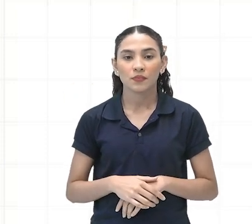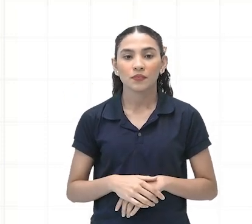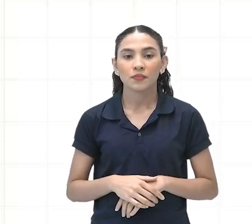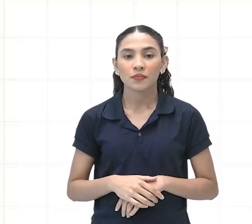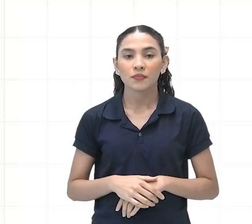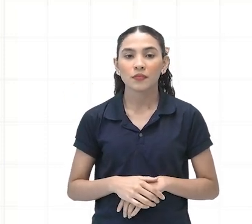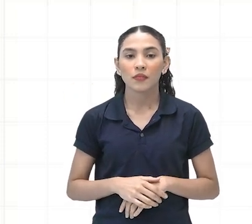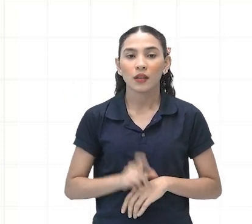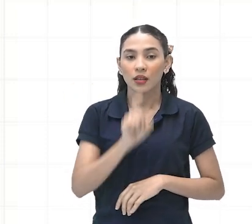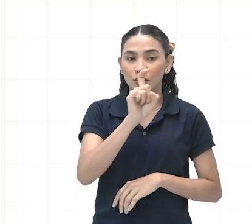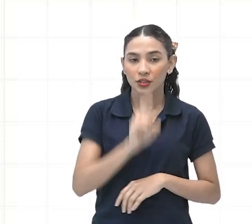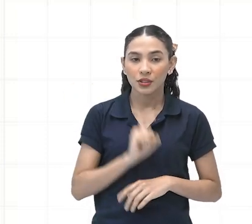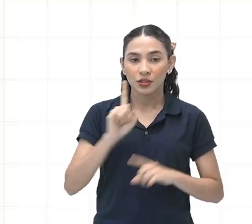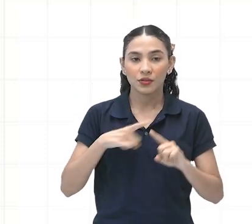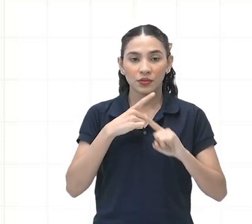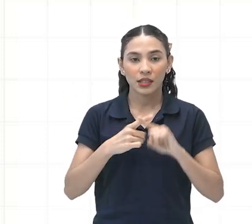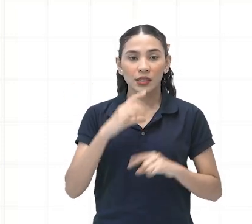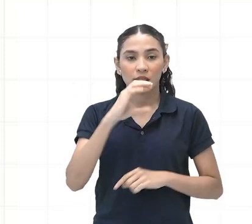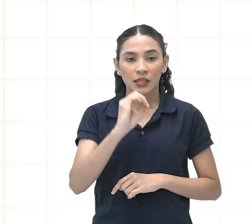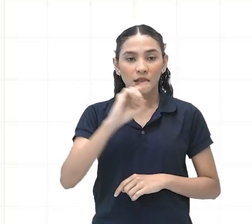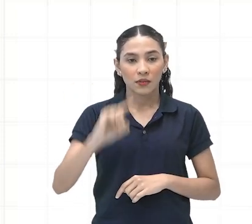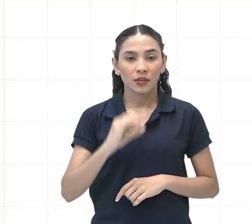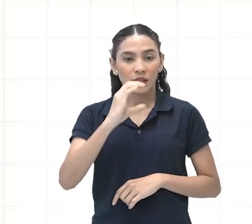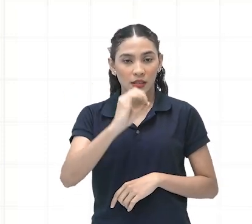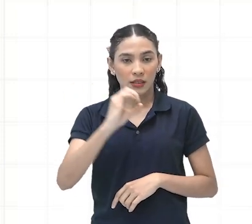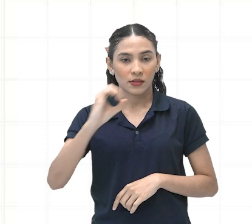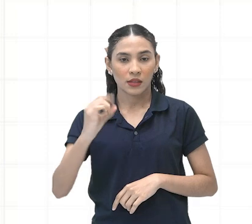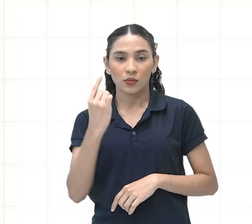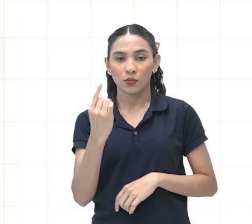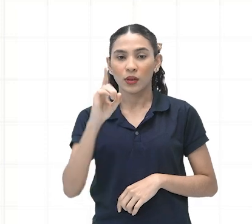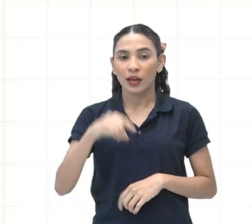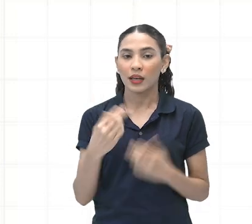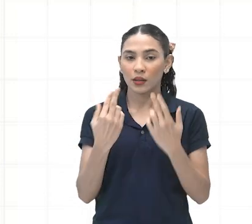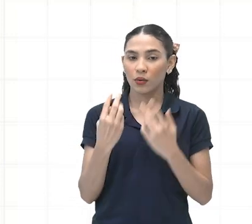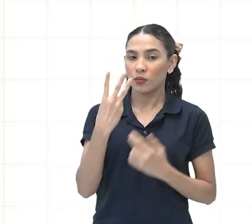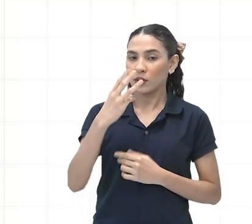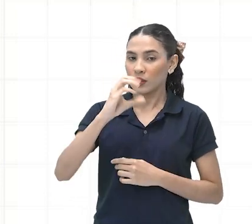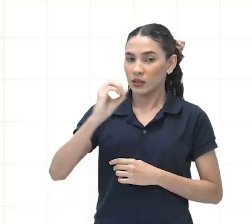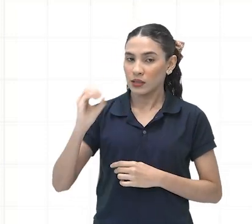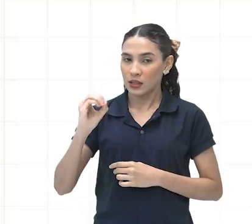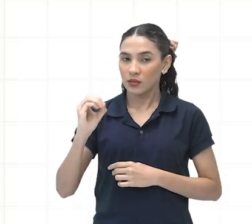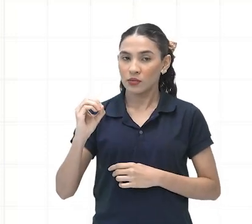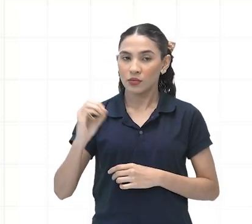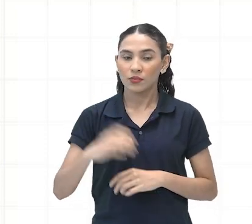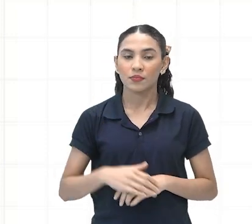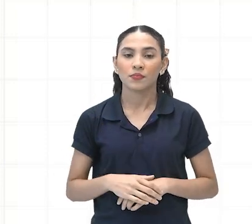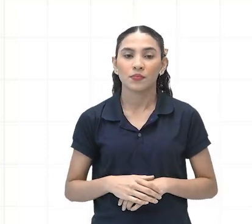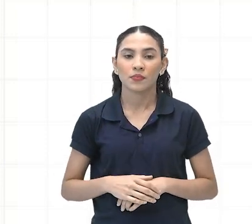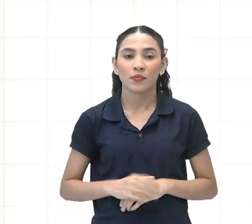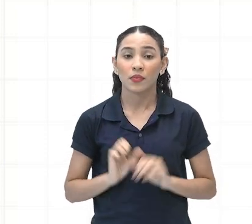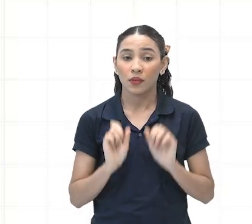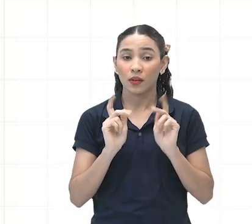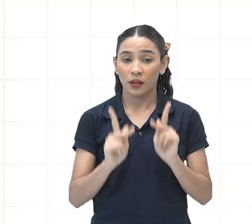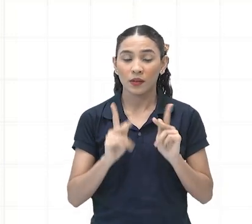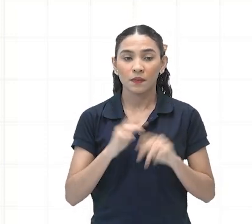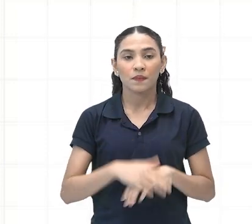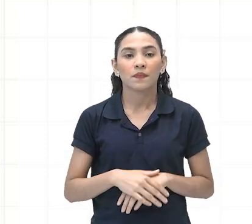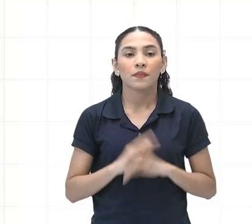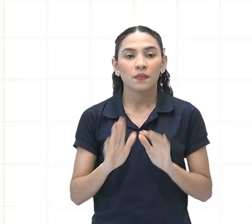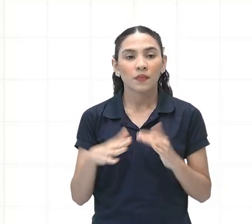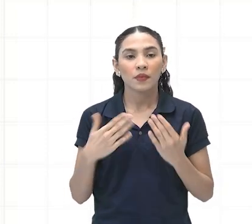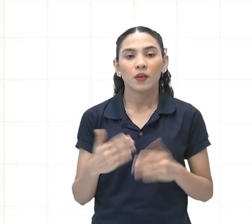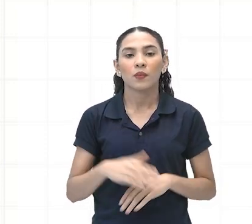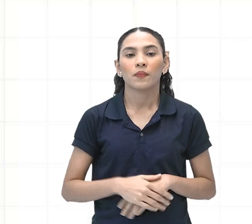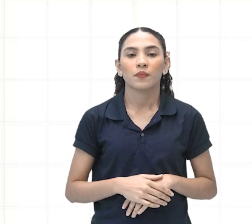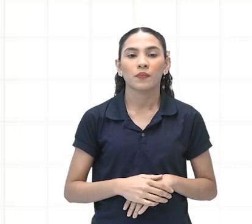que x vezes 0,01 é igual a 300 vezes 1. Ok, então eu